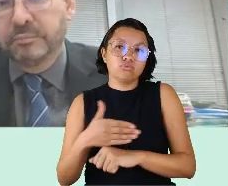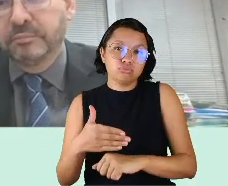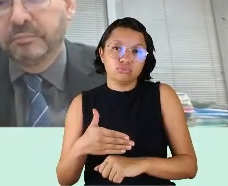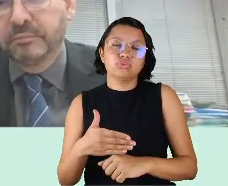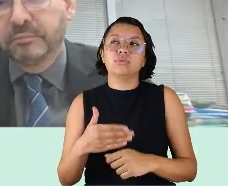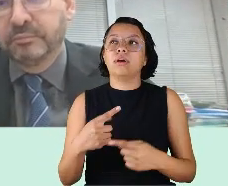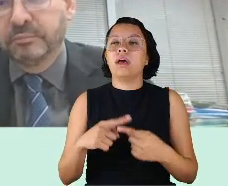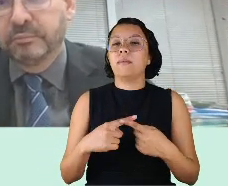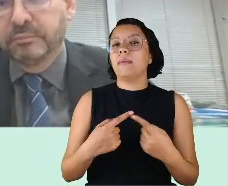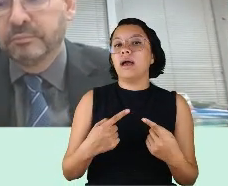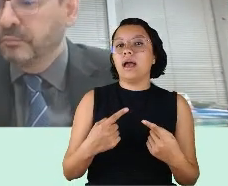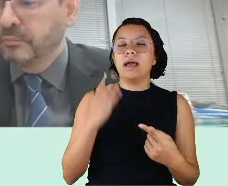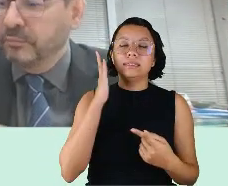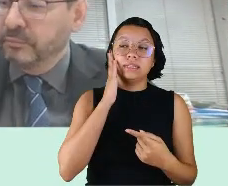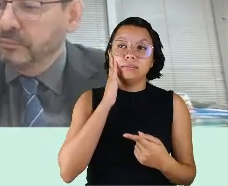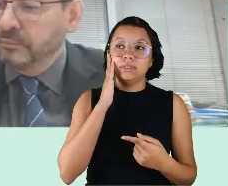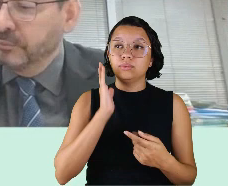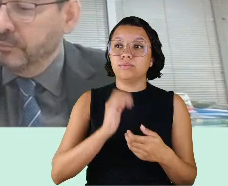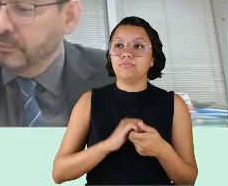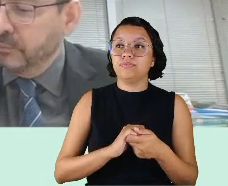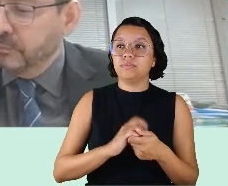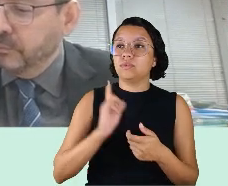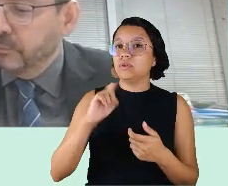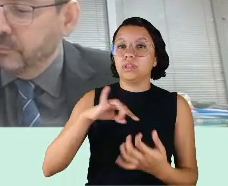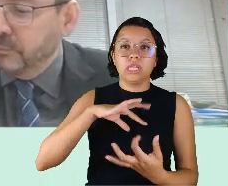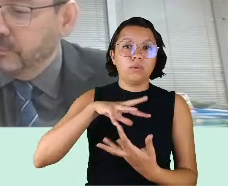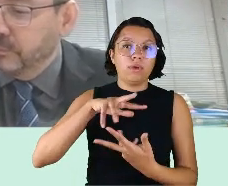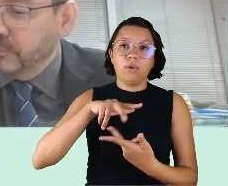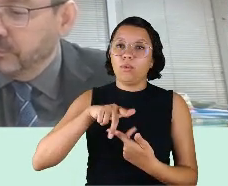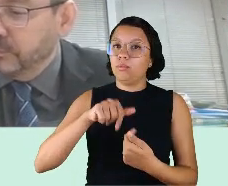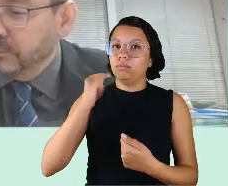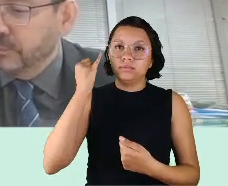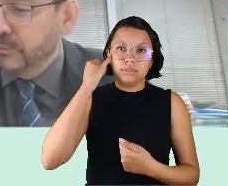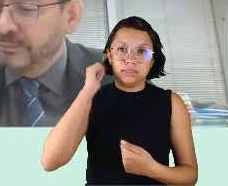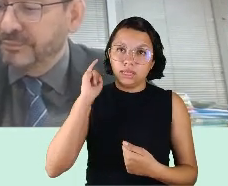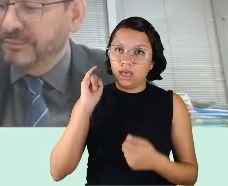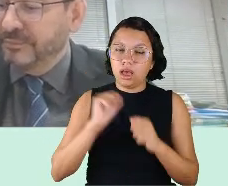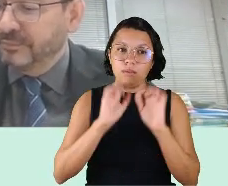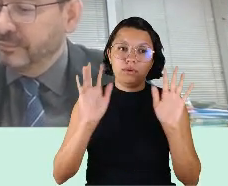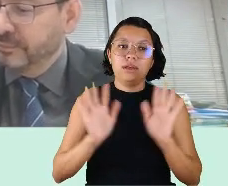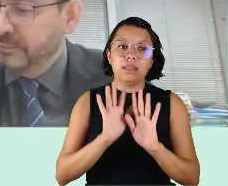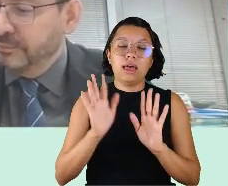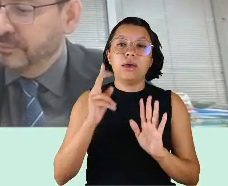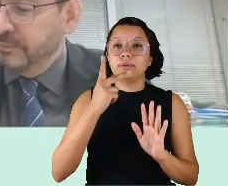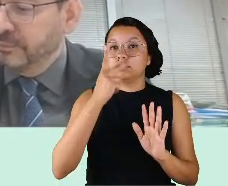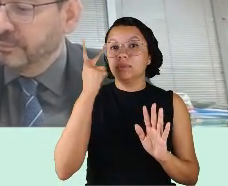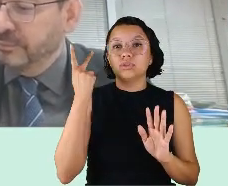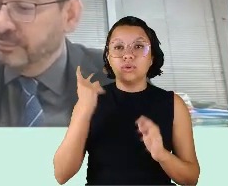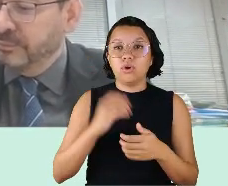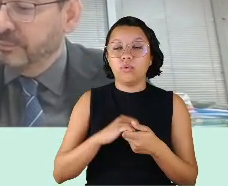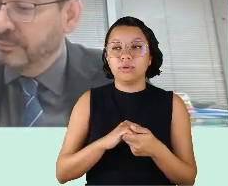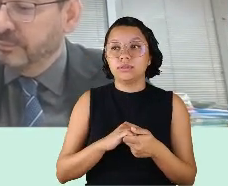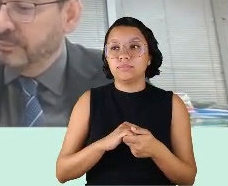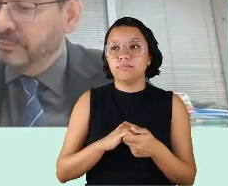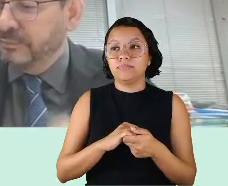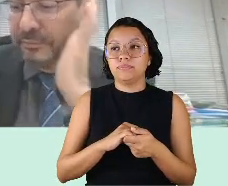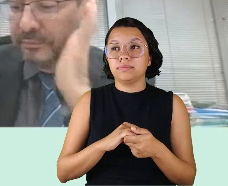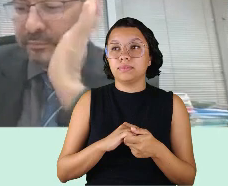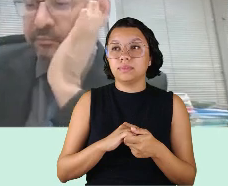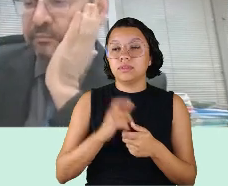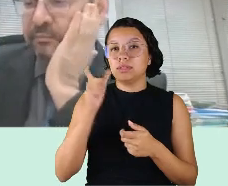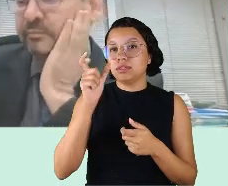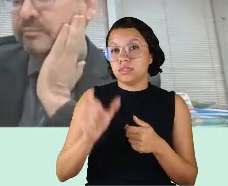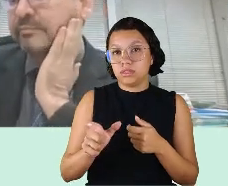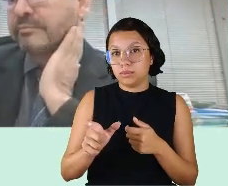acostumando, mas sabido que não é o mundo ideal, né? Claro que as pessoas, elas